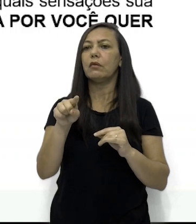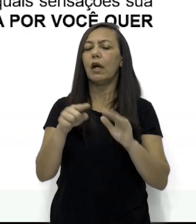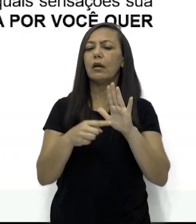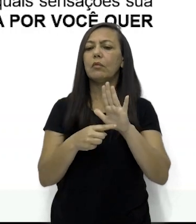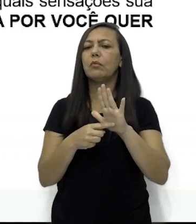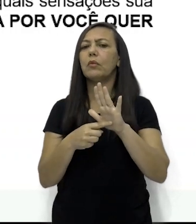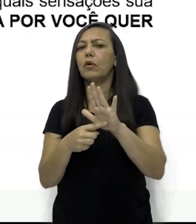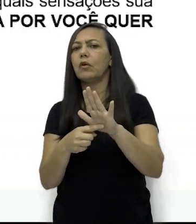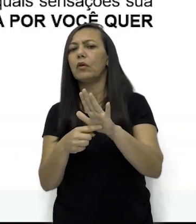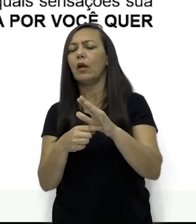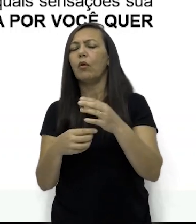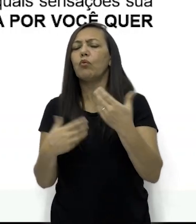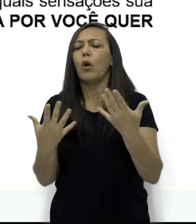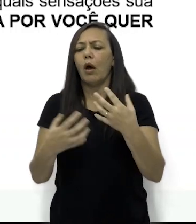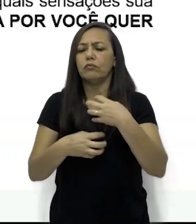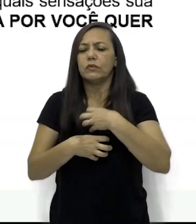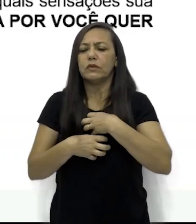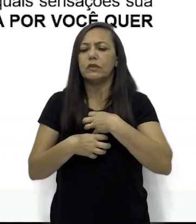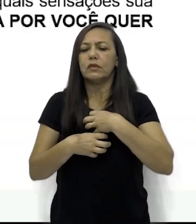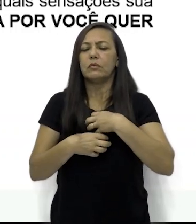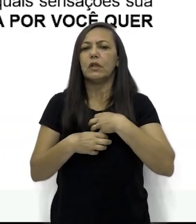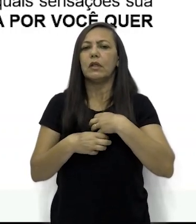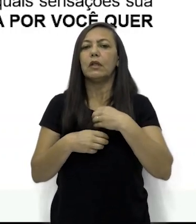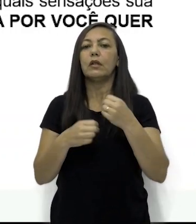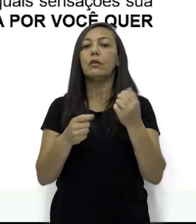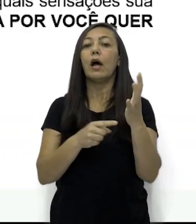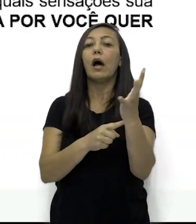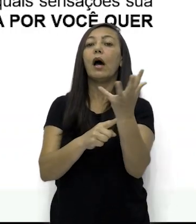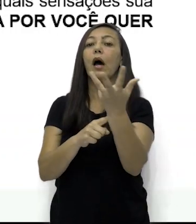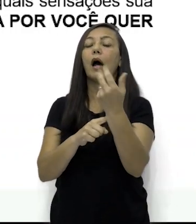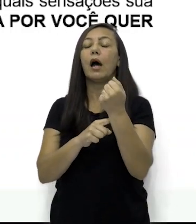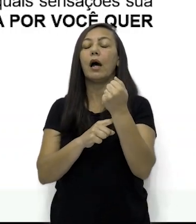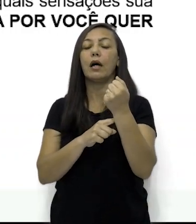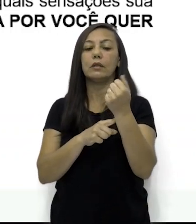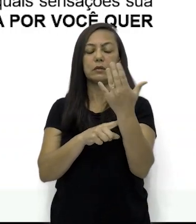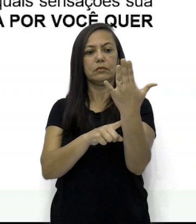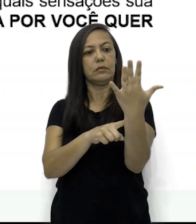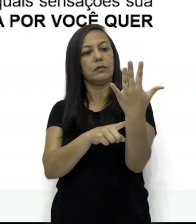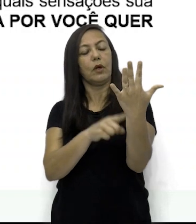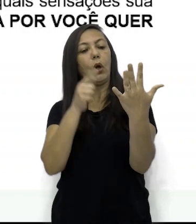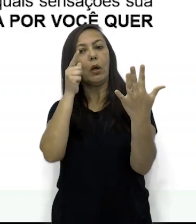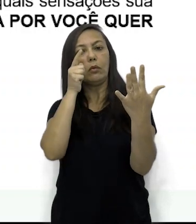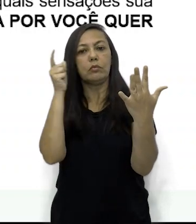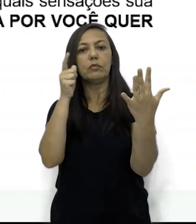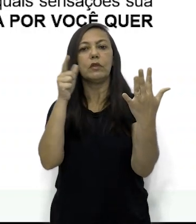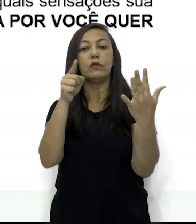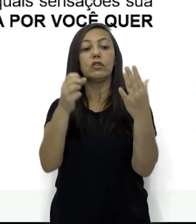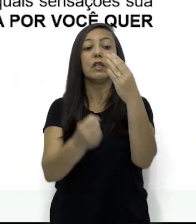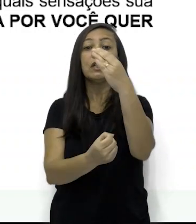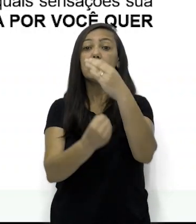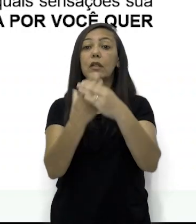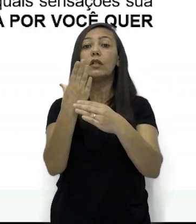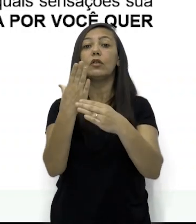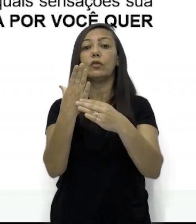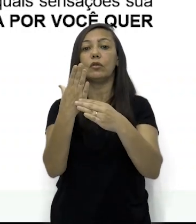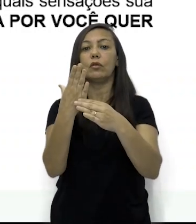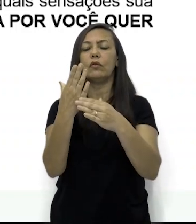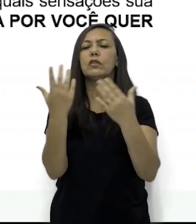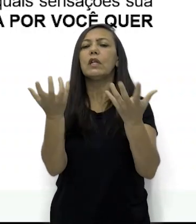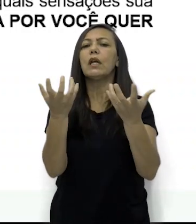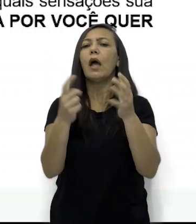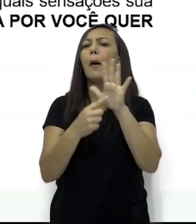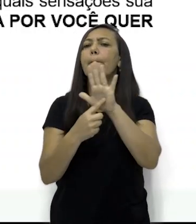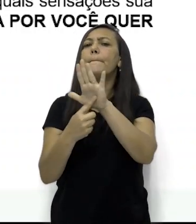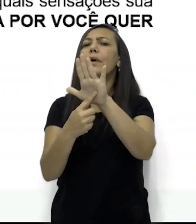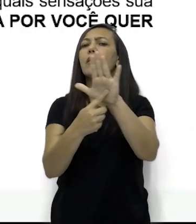você irá exprimir quais sensações sua obra de arte desperta em você. O que essa pintura criada por você quer transmitir ao